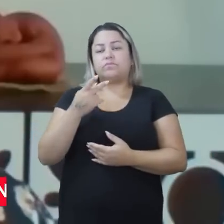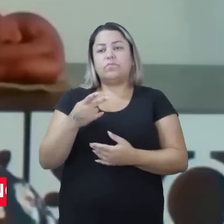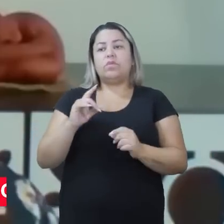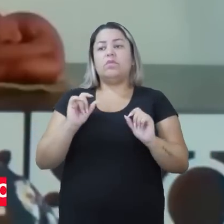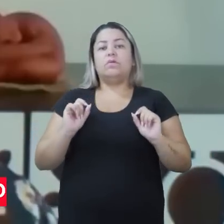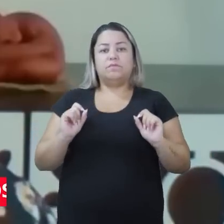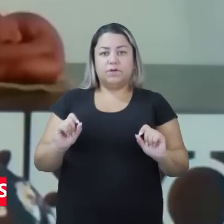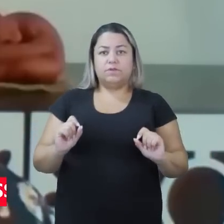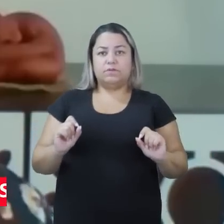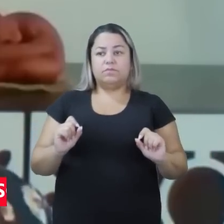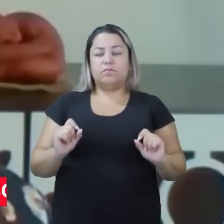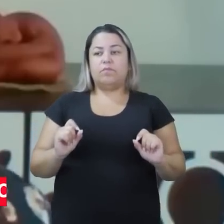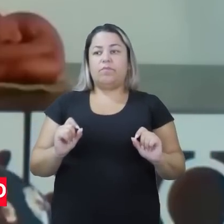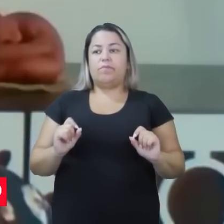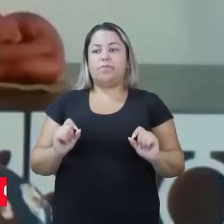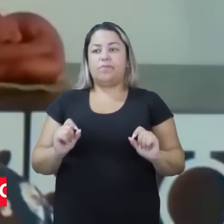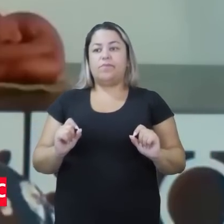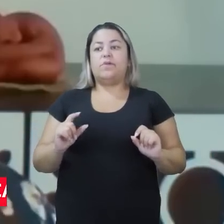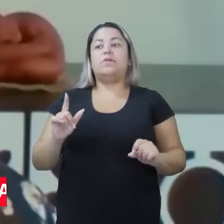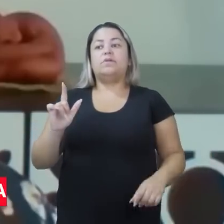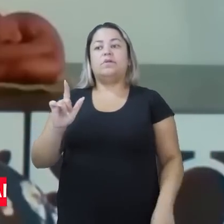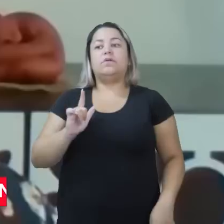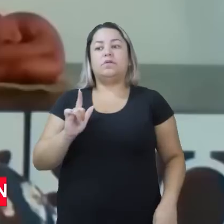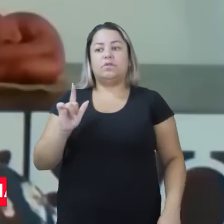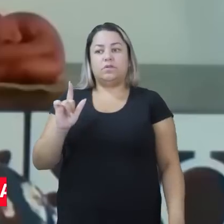afirmando que ela, em alguma medida,